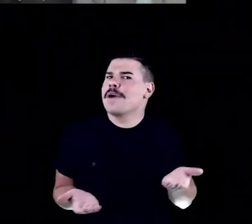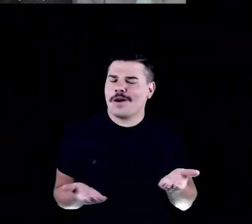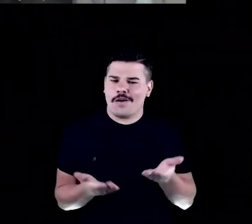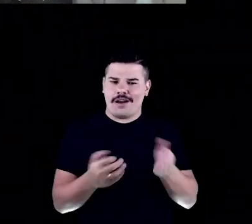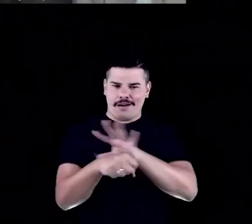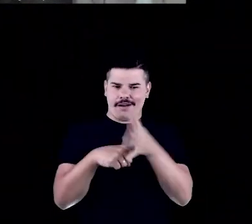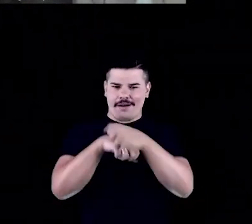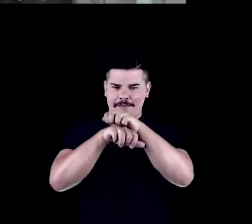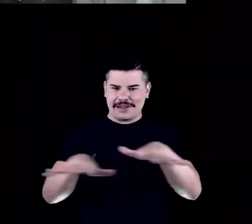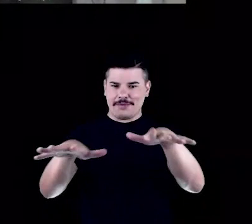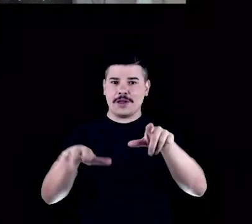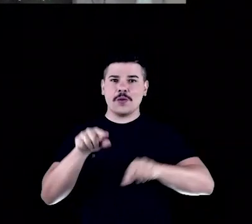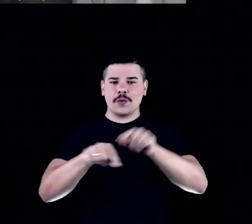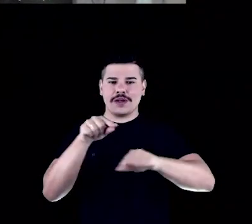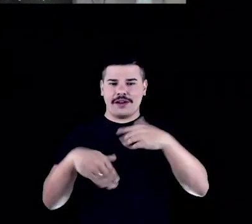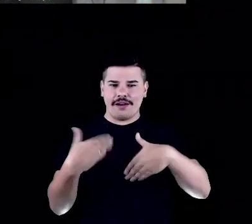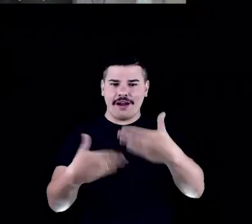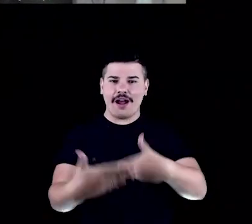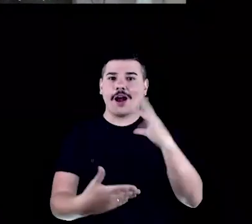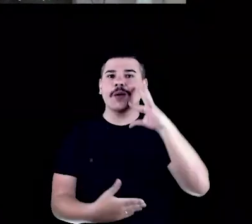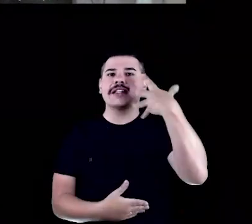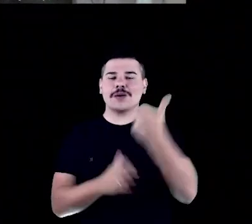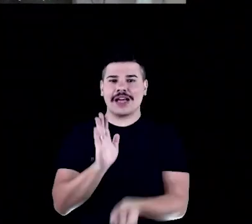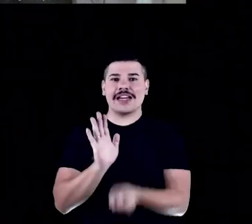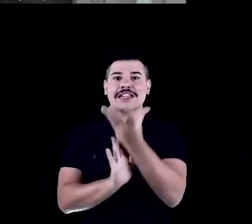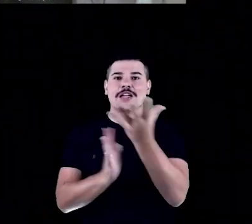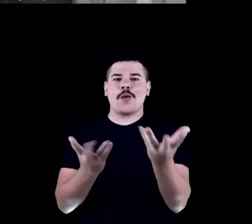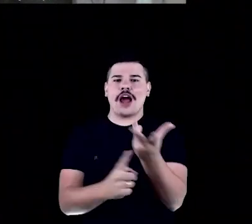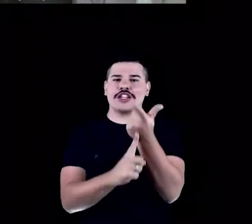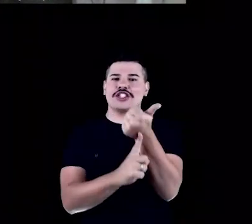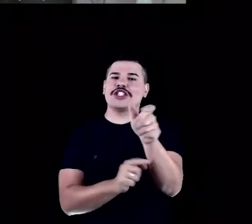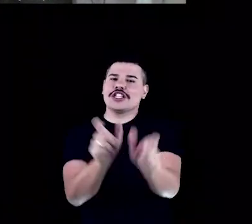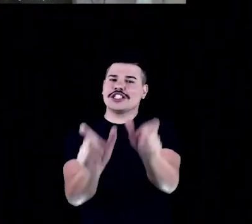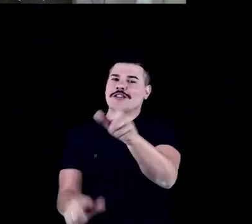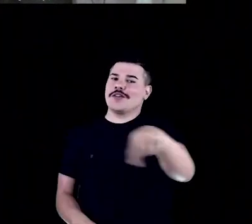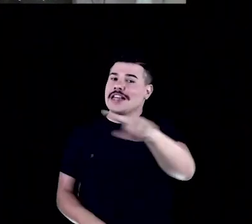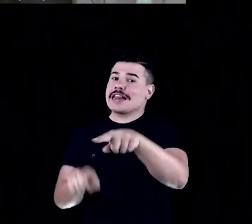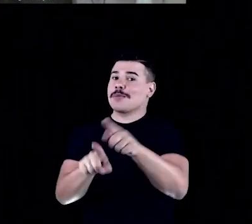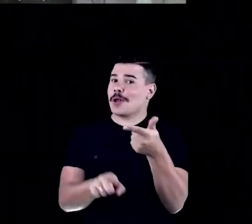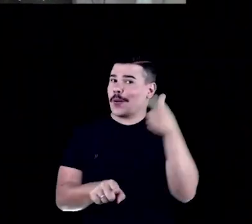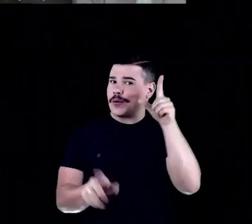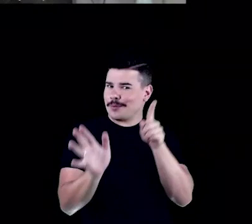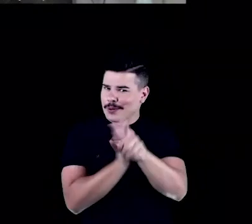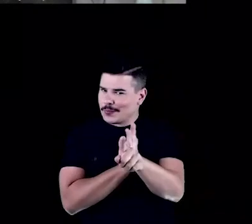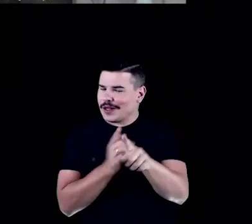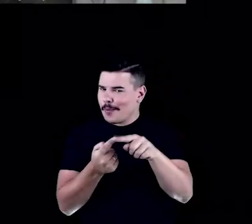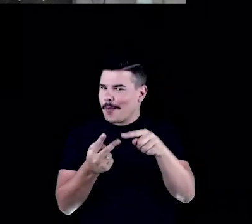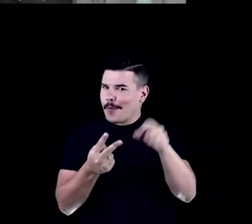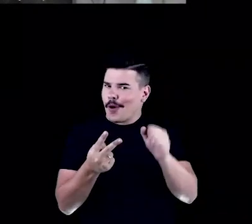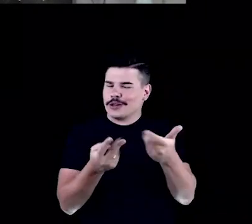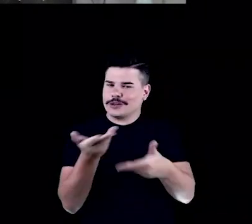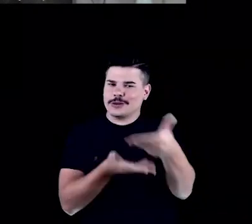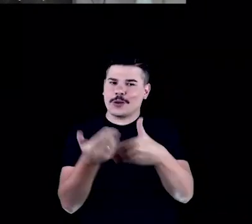essa pandemia tem reverberado na criação artística de vocês? Uma outra questão que a gente